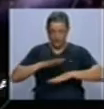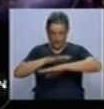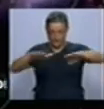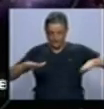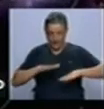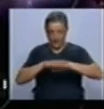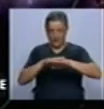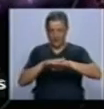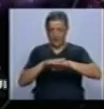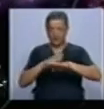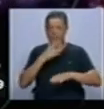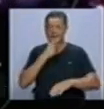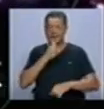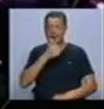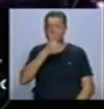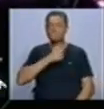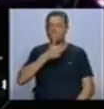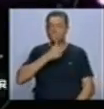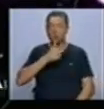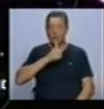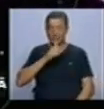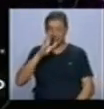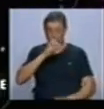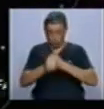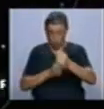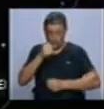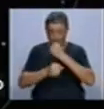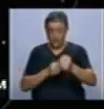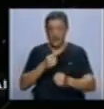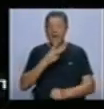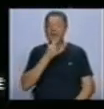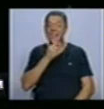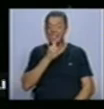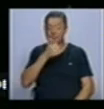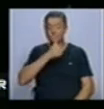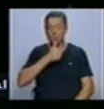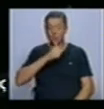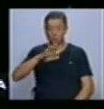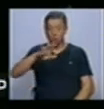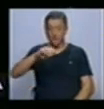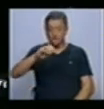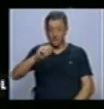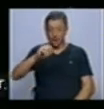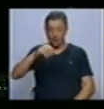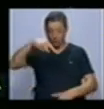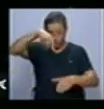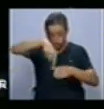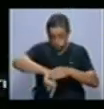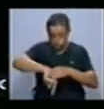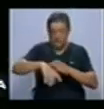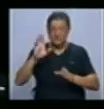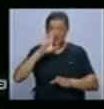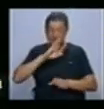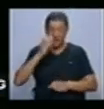e estamos na areia molhada. Se tu correres na areia molhada, os teus pés não afundam na areia, mas se fores mais